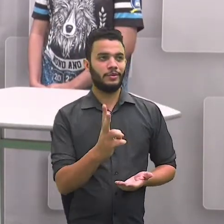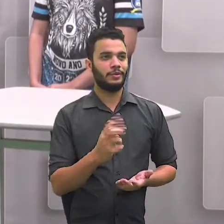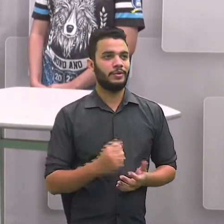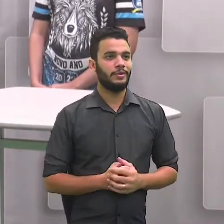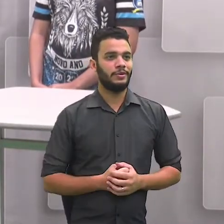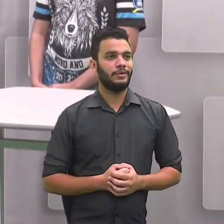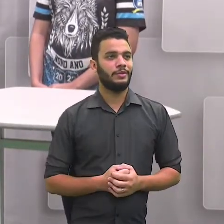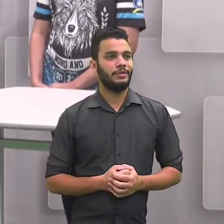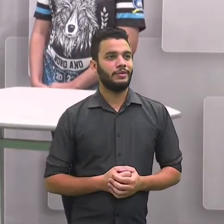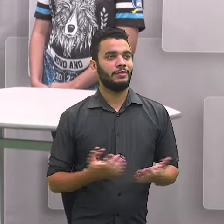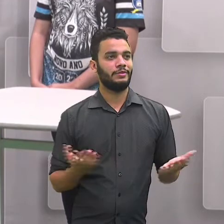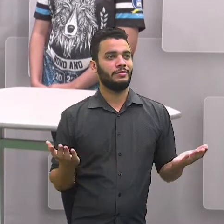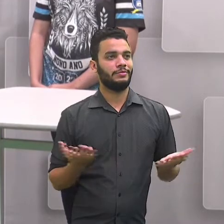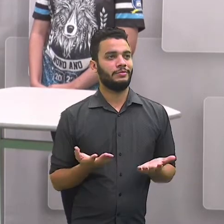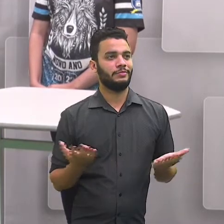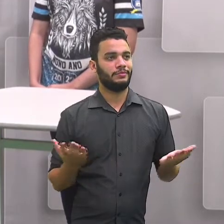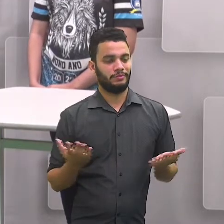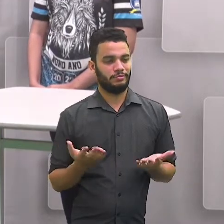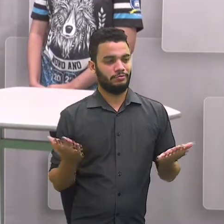Vamos para você agora.